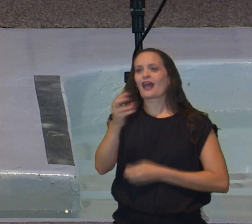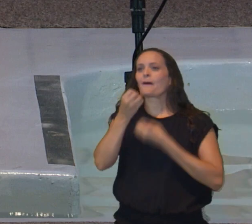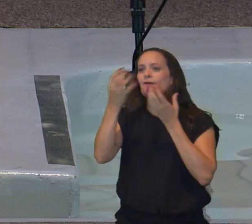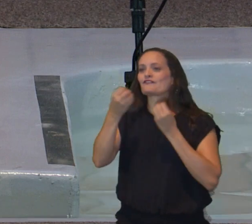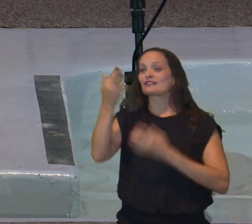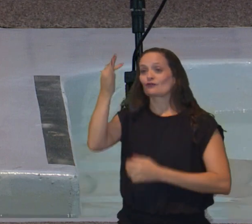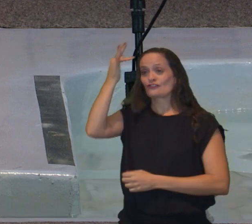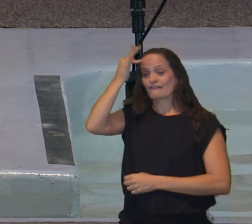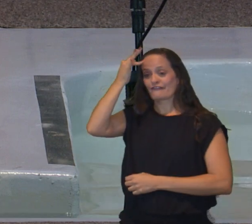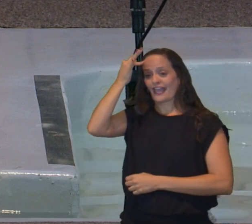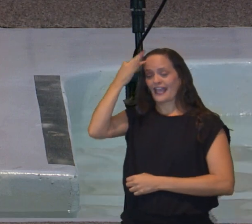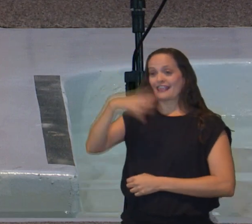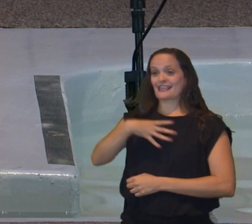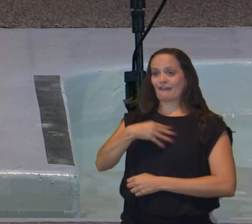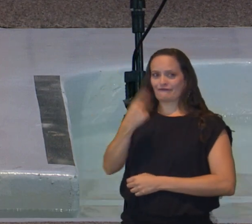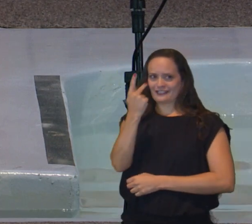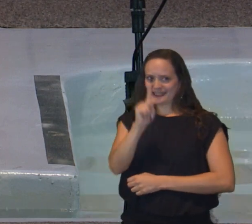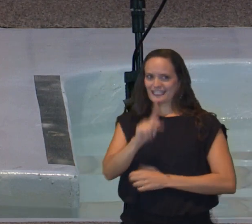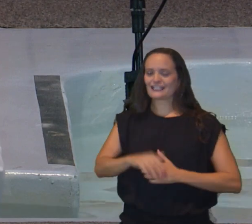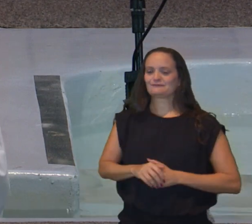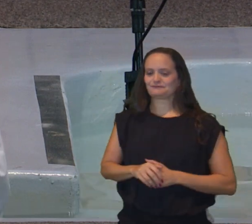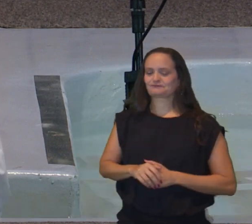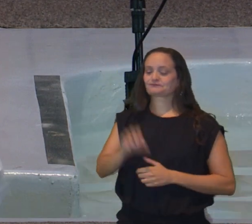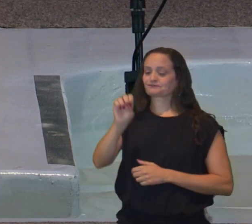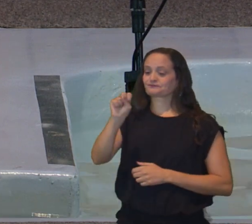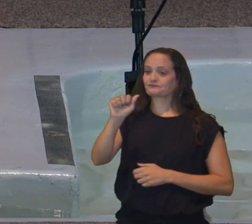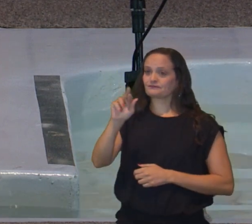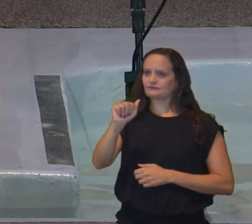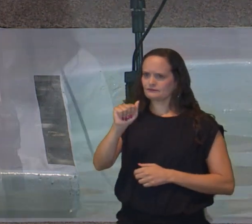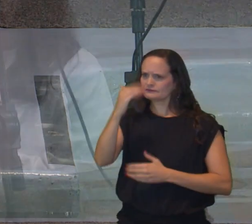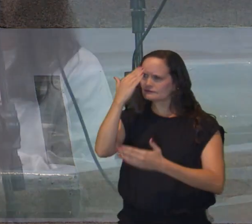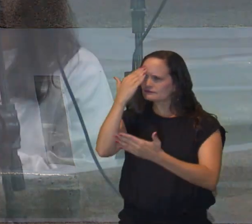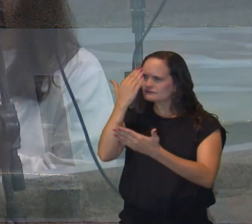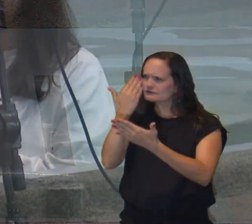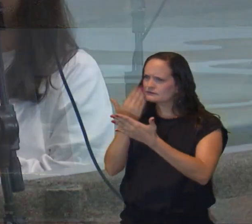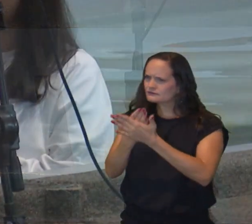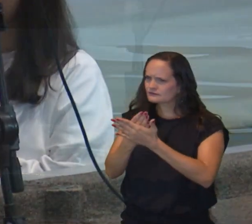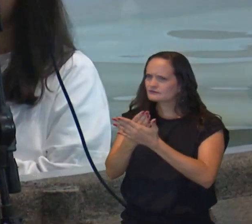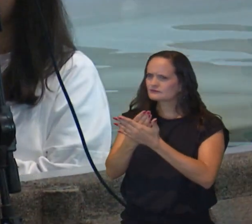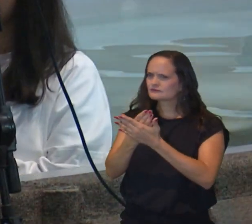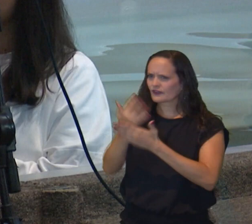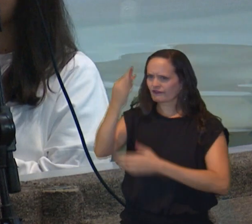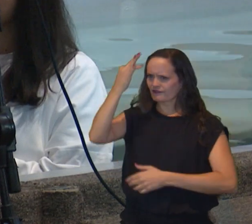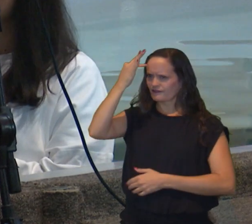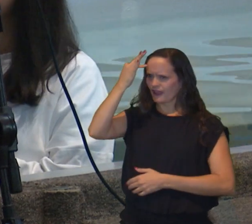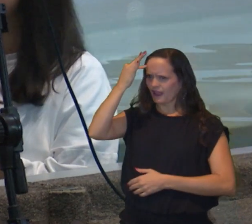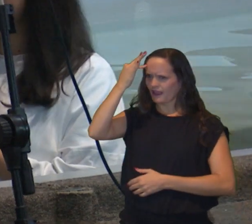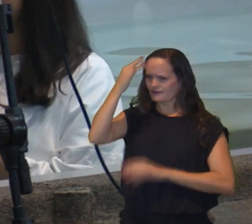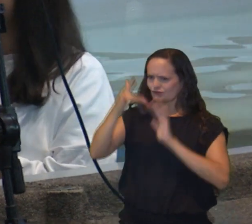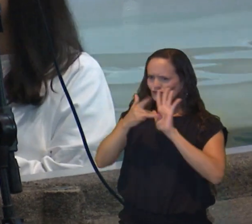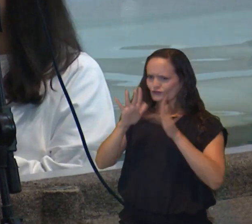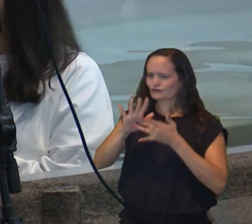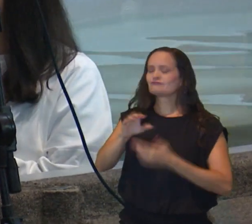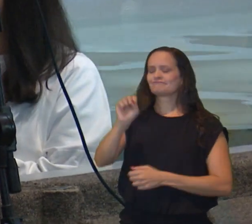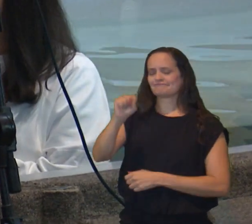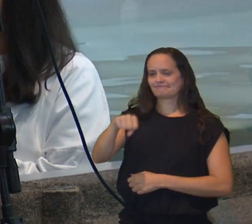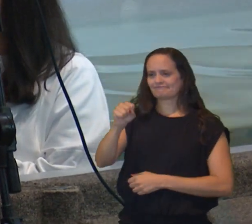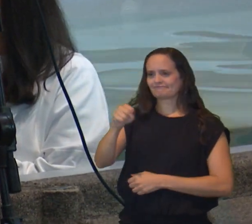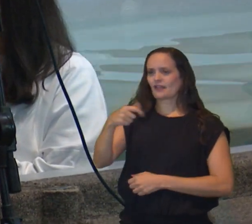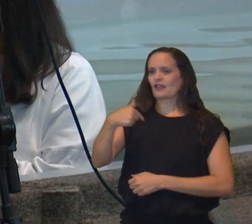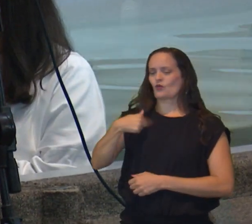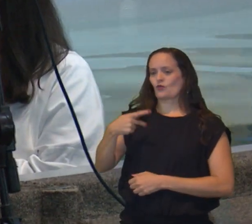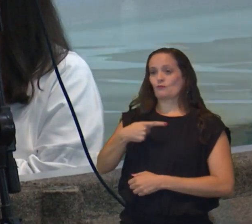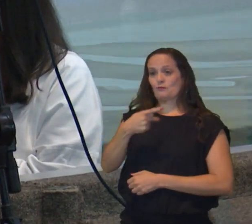aceitando Jesus através desse batismo. Sara, você confirma a sua pública profissão de fé? Sim. Como ministro